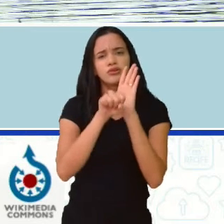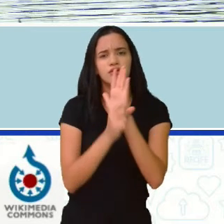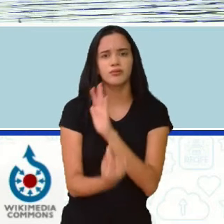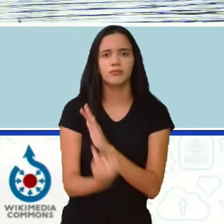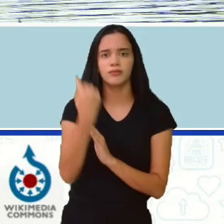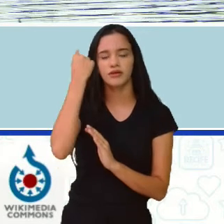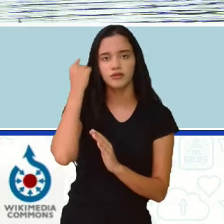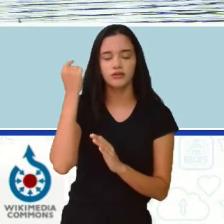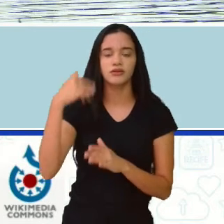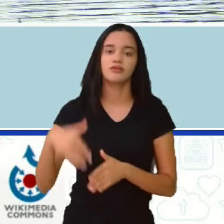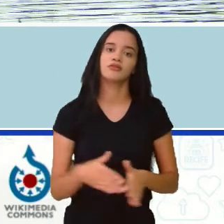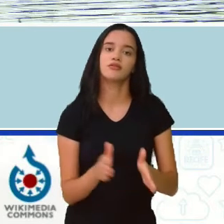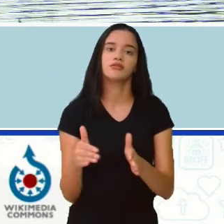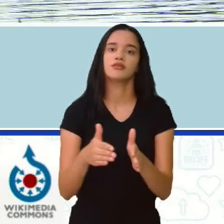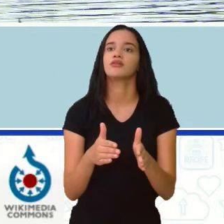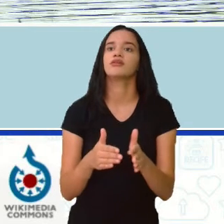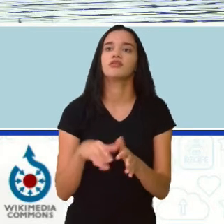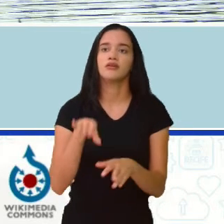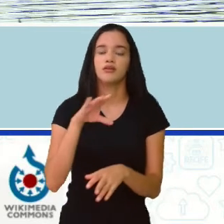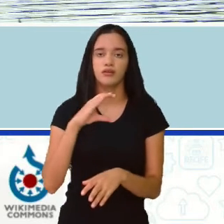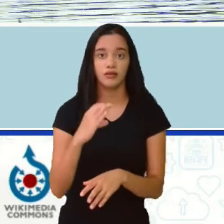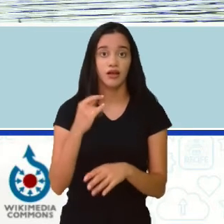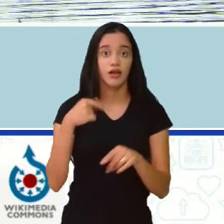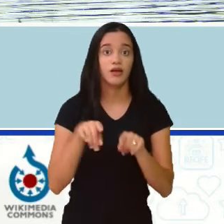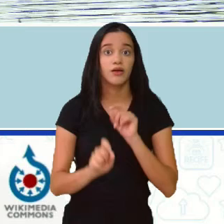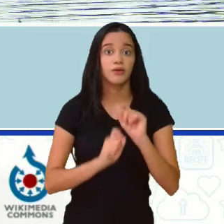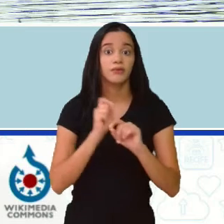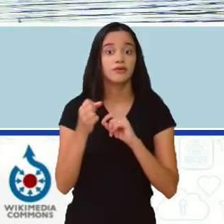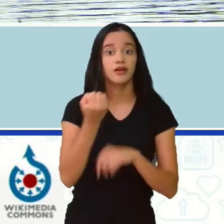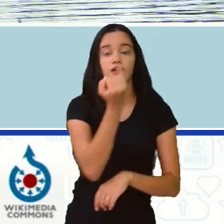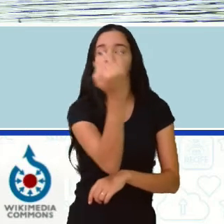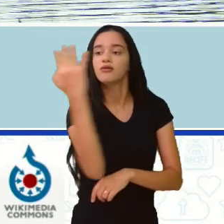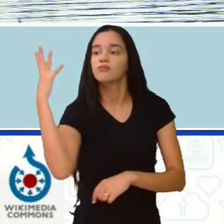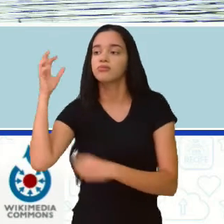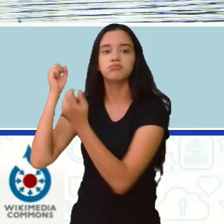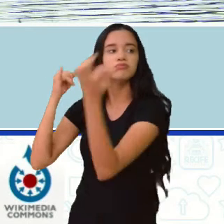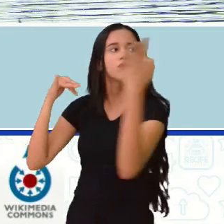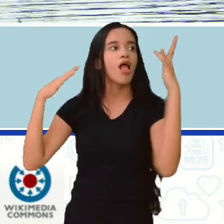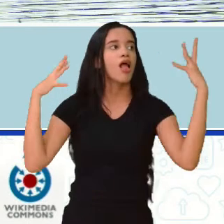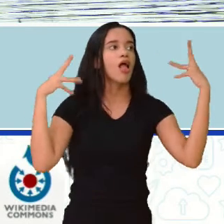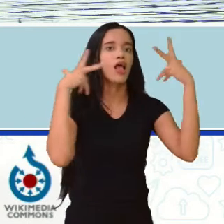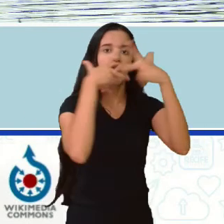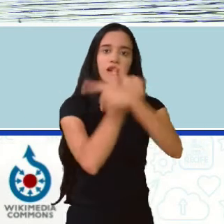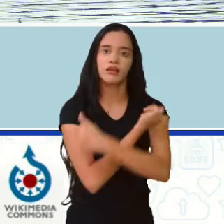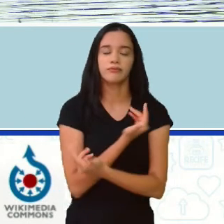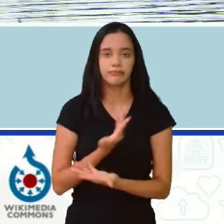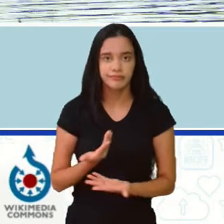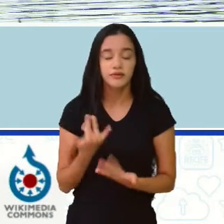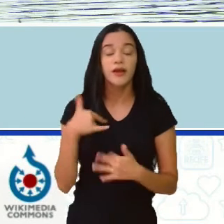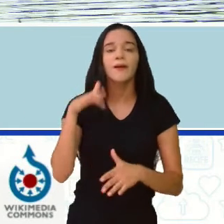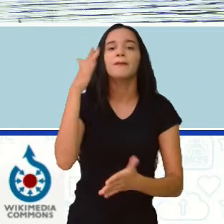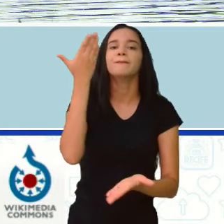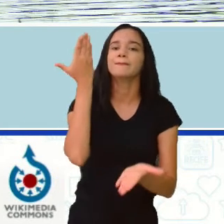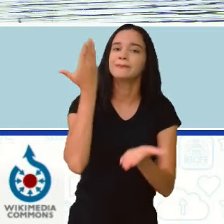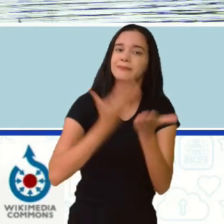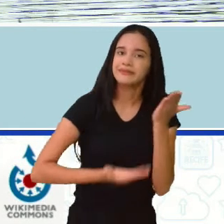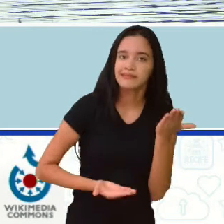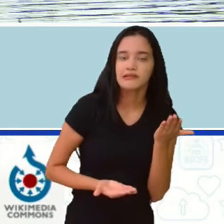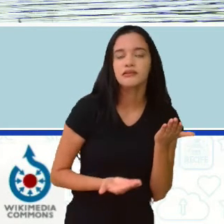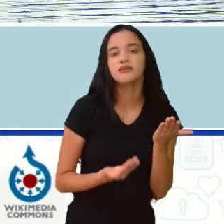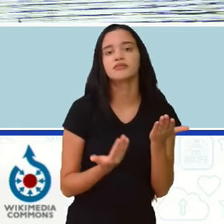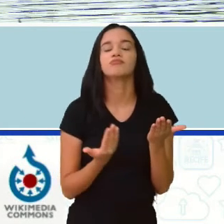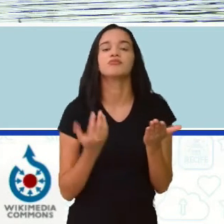Capibaribe e seus afluentes, eles eram margeados por florestas exuberantes. Então, ele perdeu muito os seus